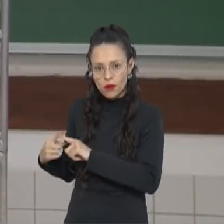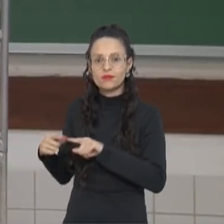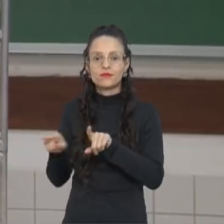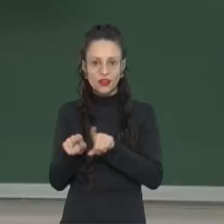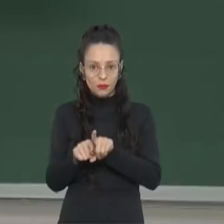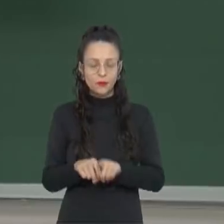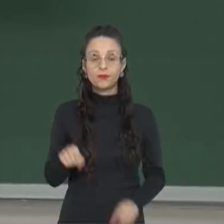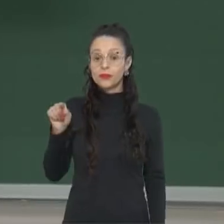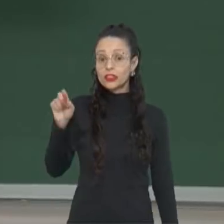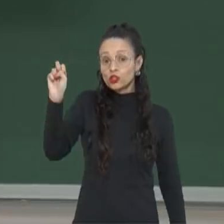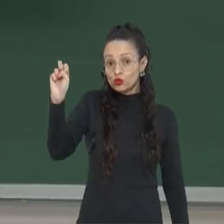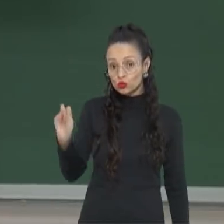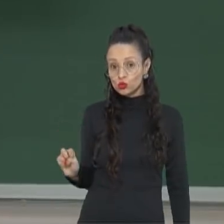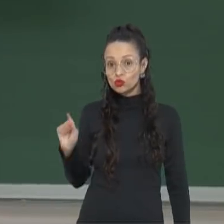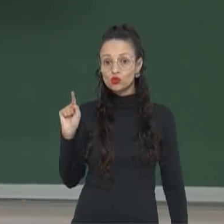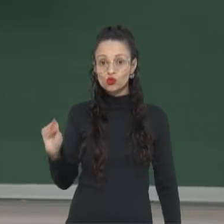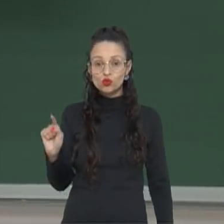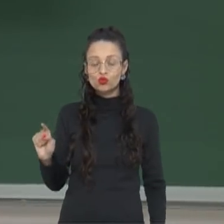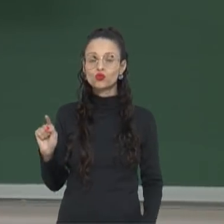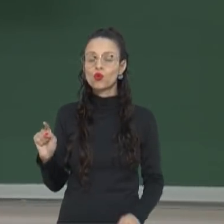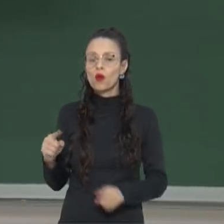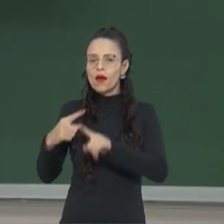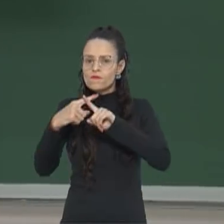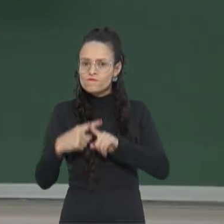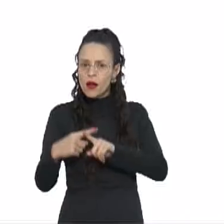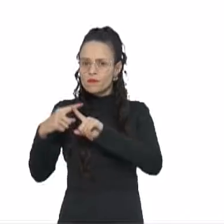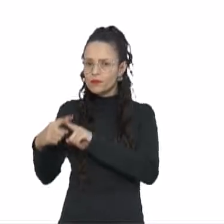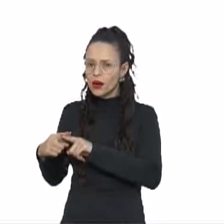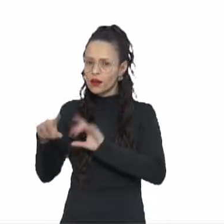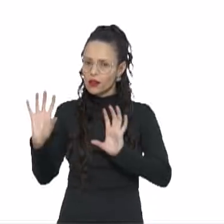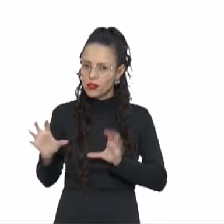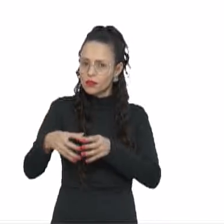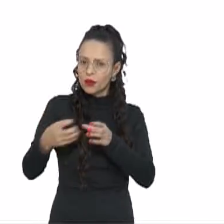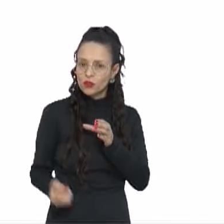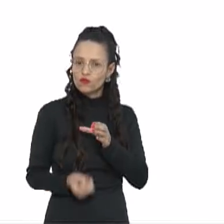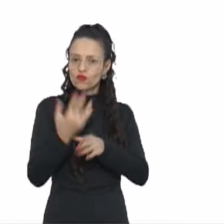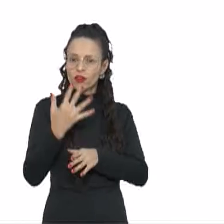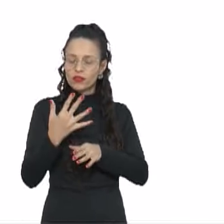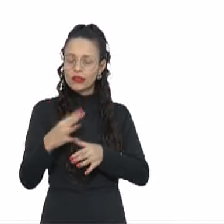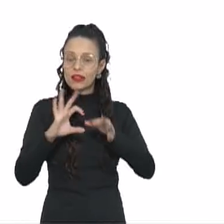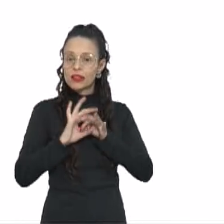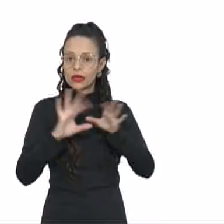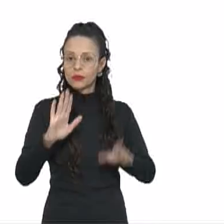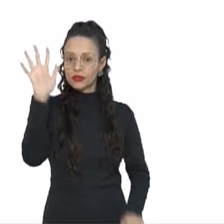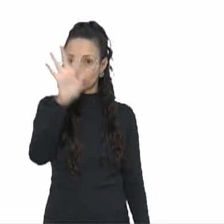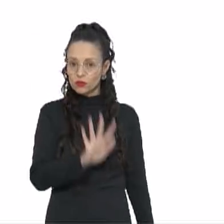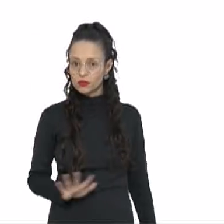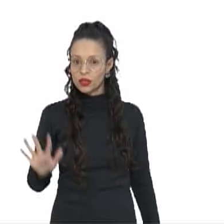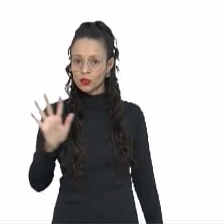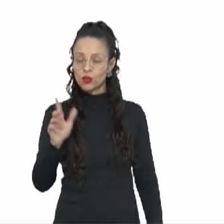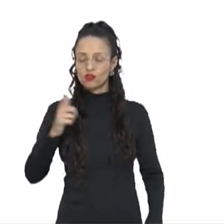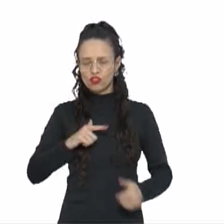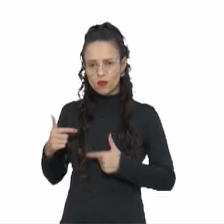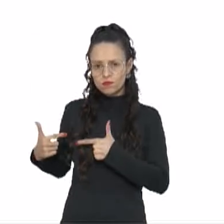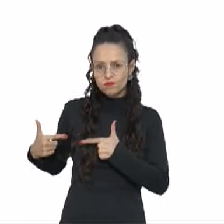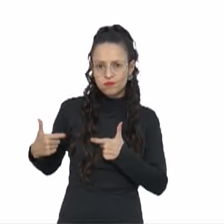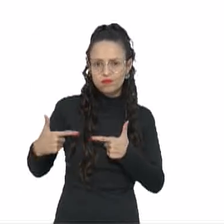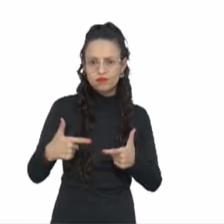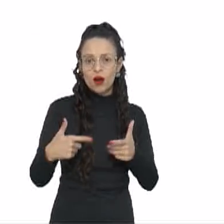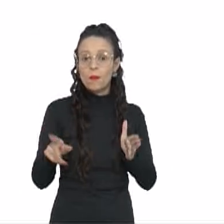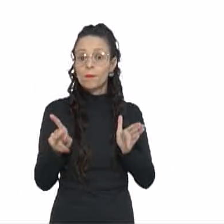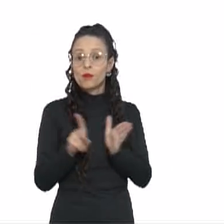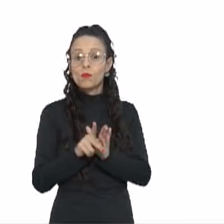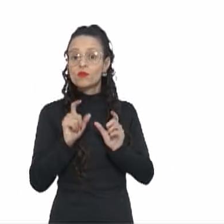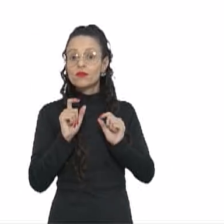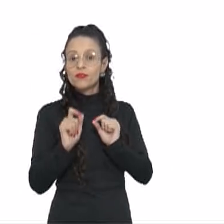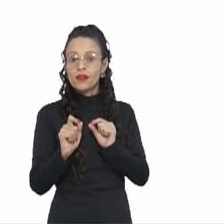do Sul, a oposição organizou a Frente de Libertação Nacional, com armas e munições que eram fornecidas